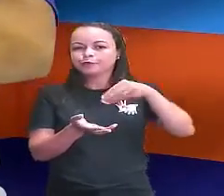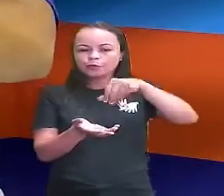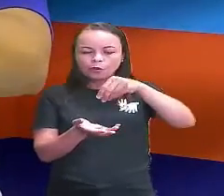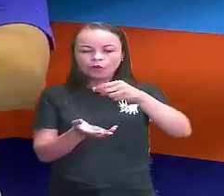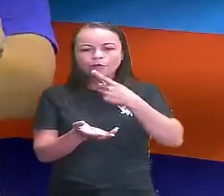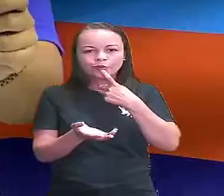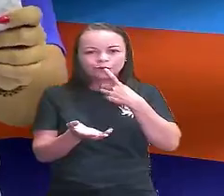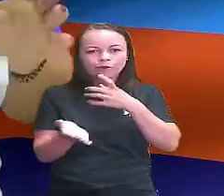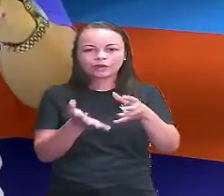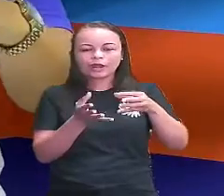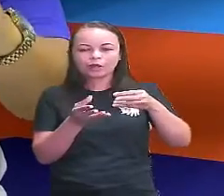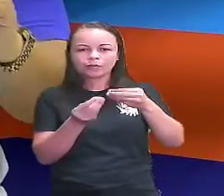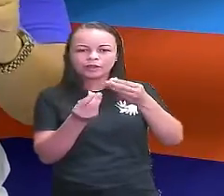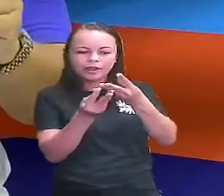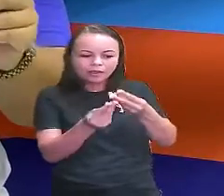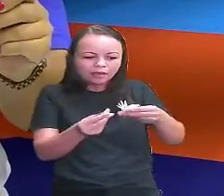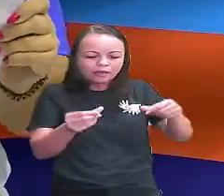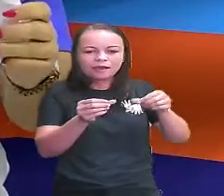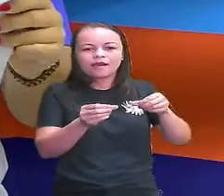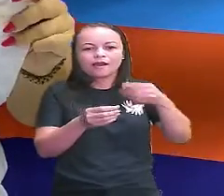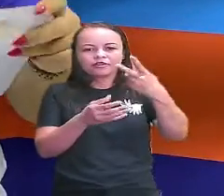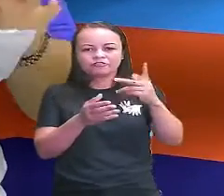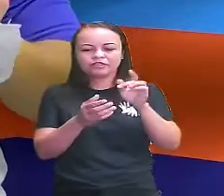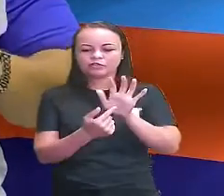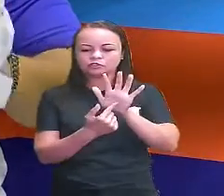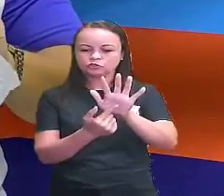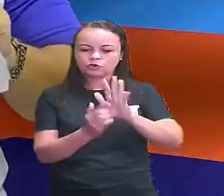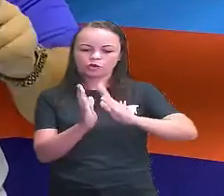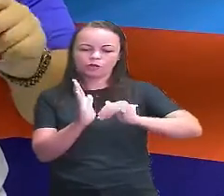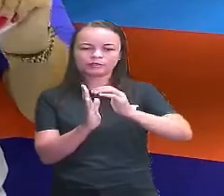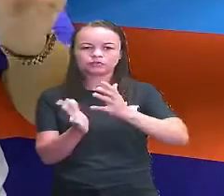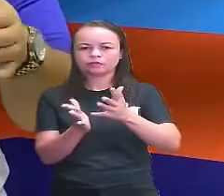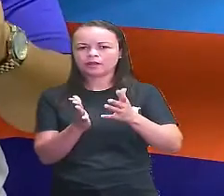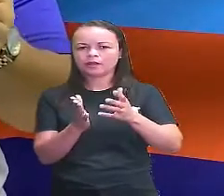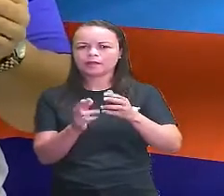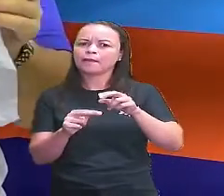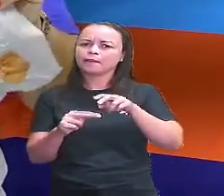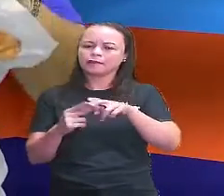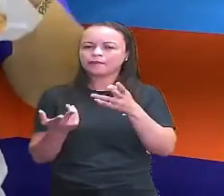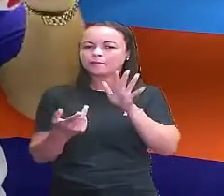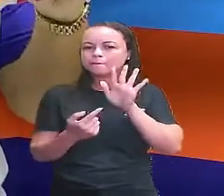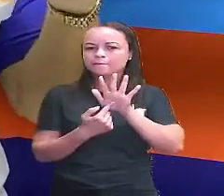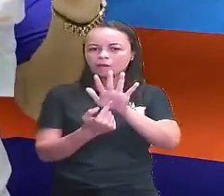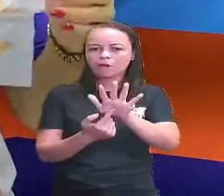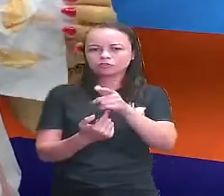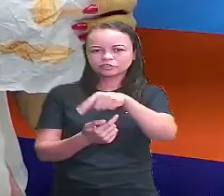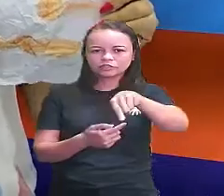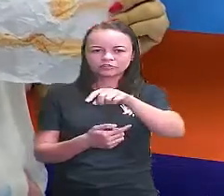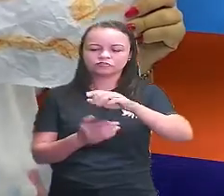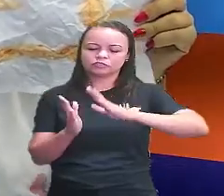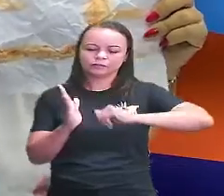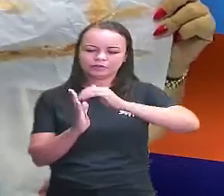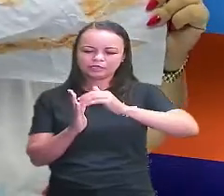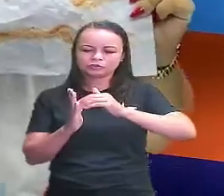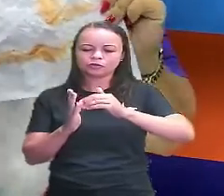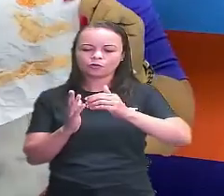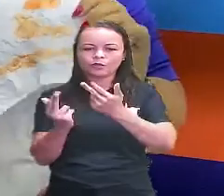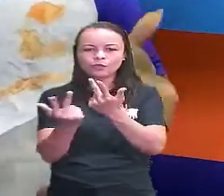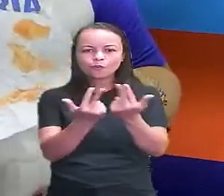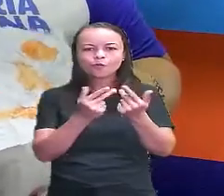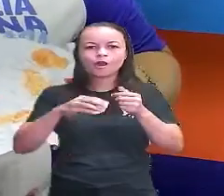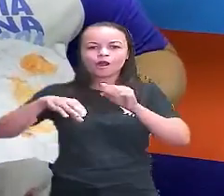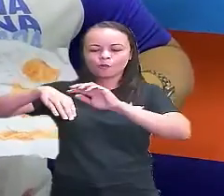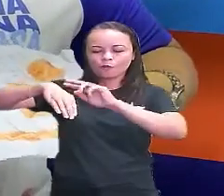e fica só o pigmento. E aí parece que você pintou realmente uma caverna. Olha que interessante.